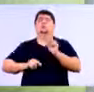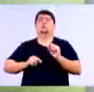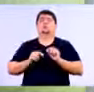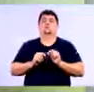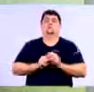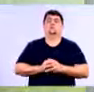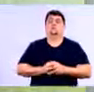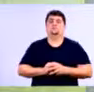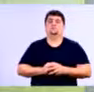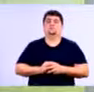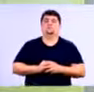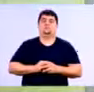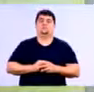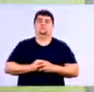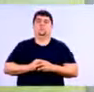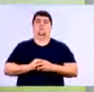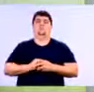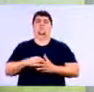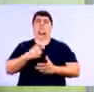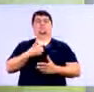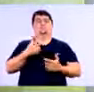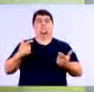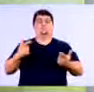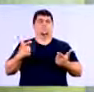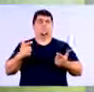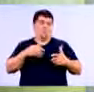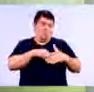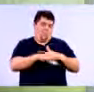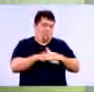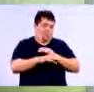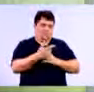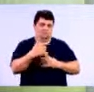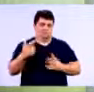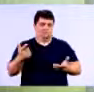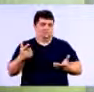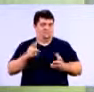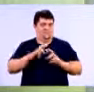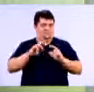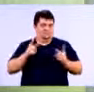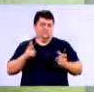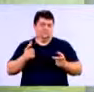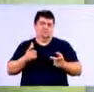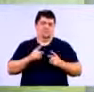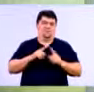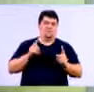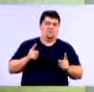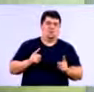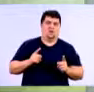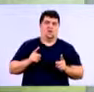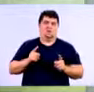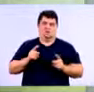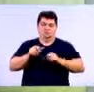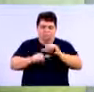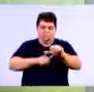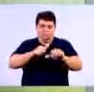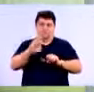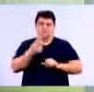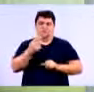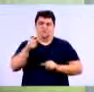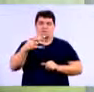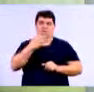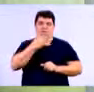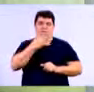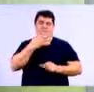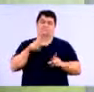para investir assim, pessoal, que não é guardar dinheiro, mas se transforma em dinheiro, é em